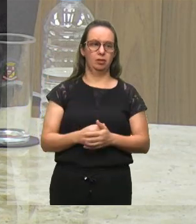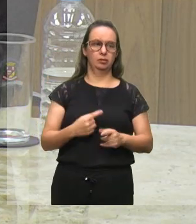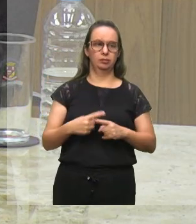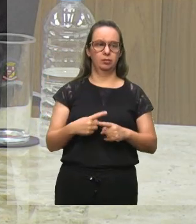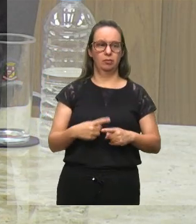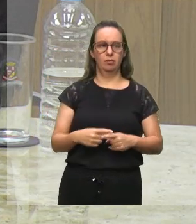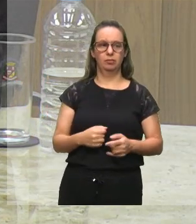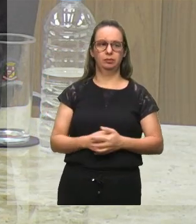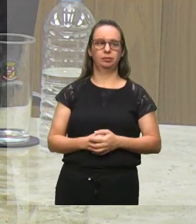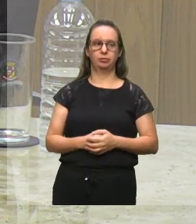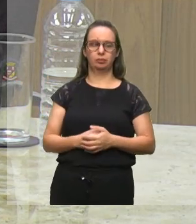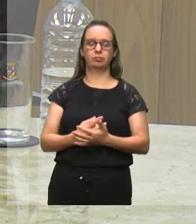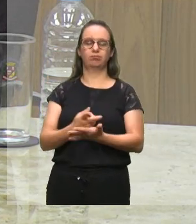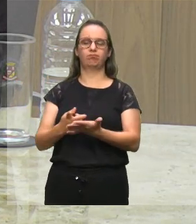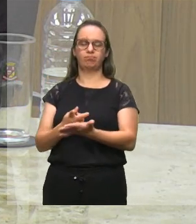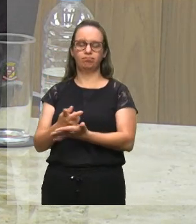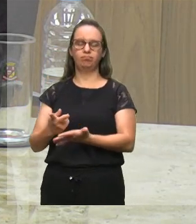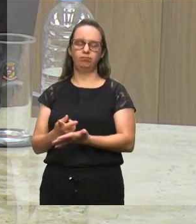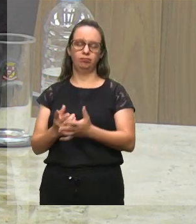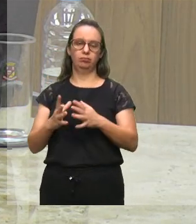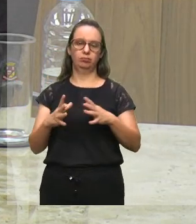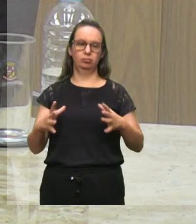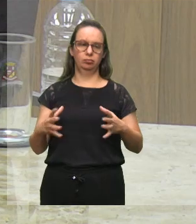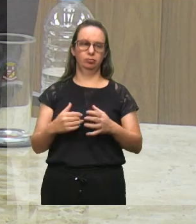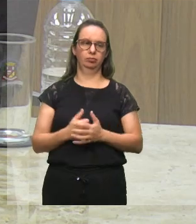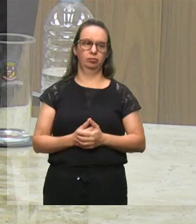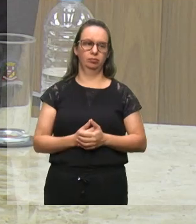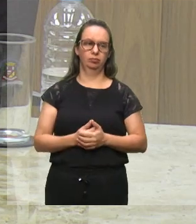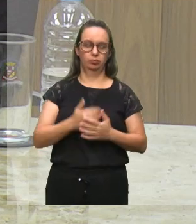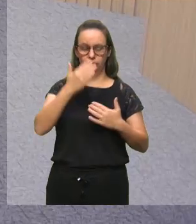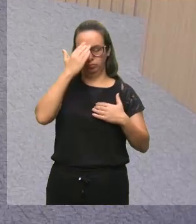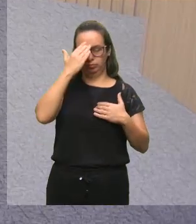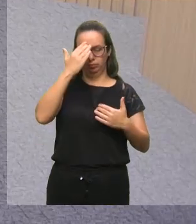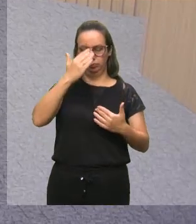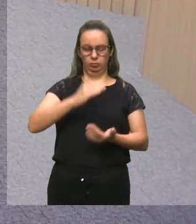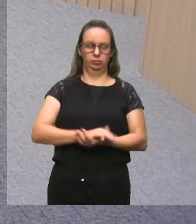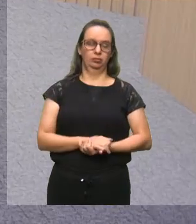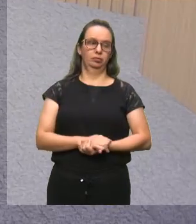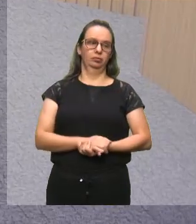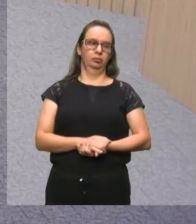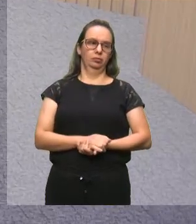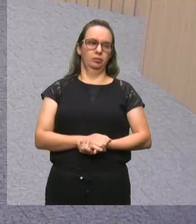procura é bastante aos vereadores. Obrigado, Felipe.